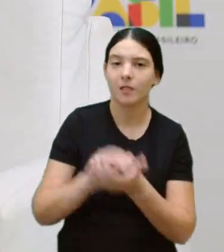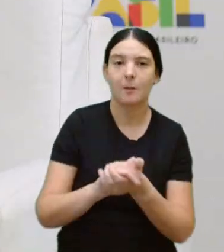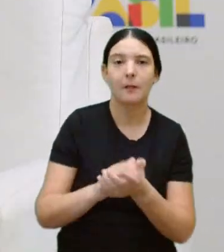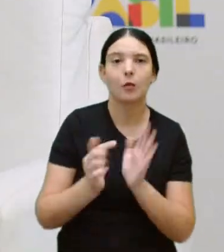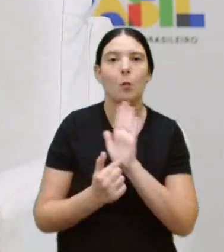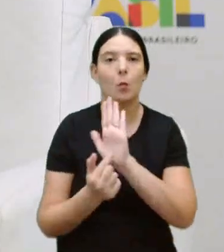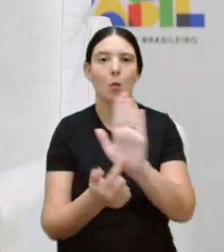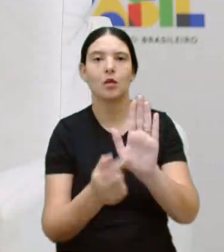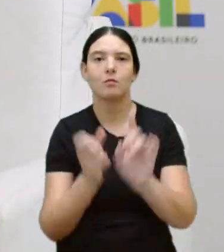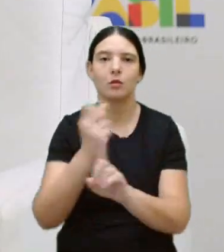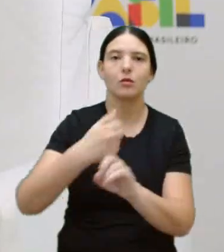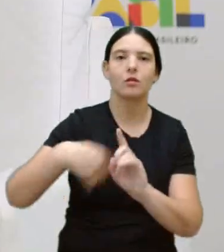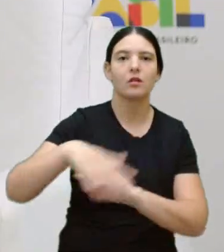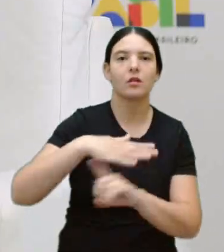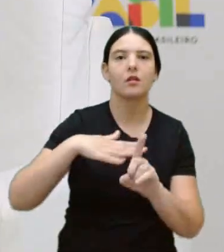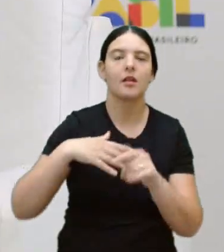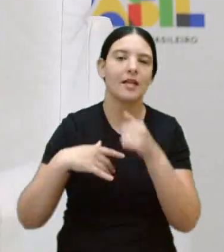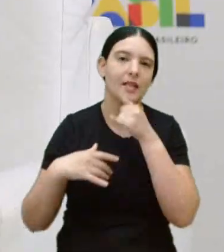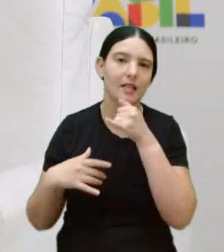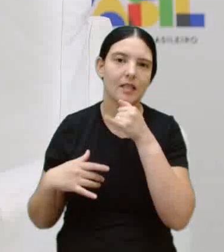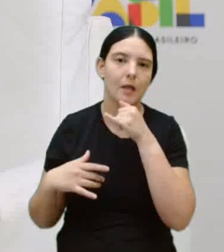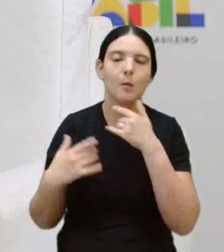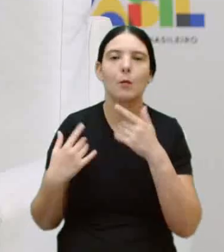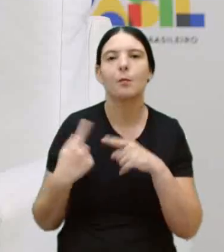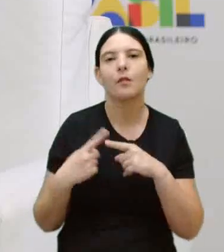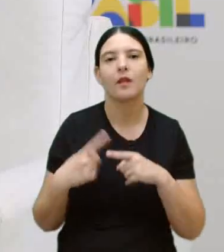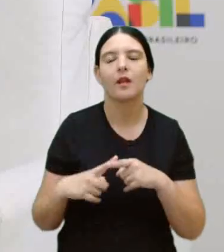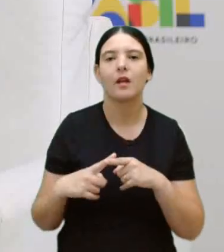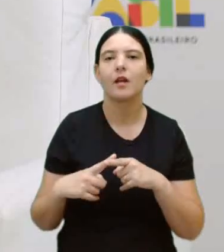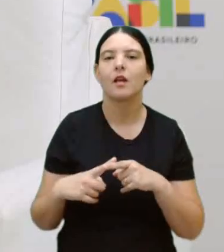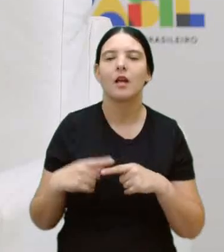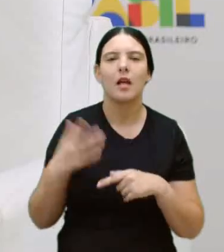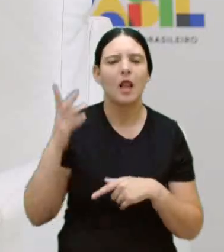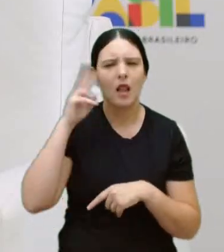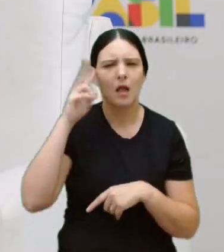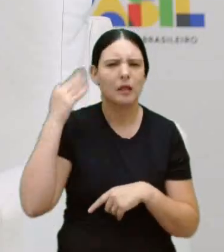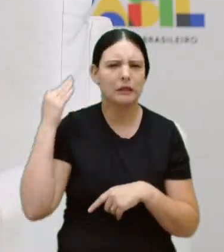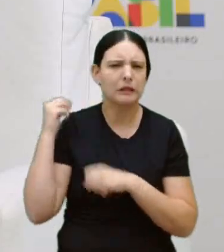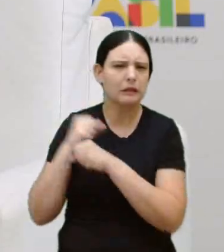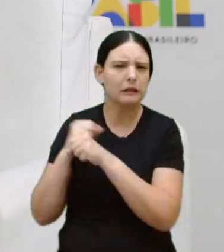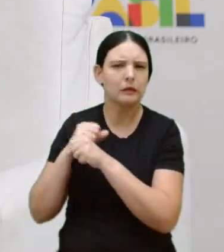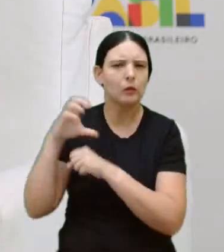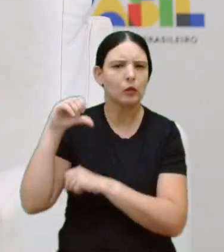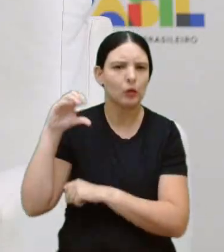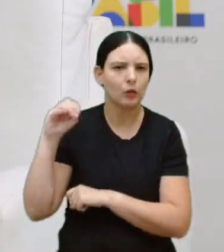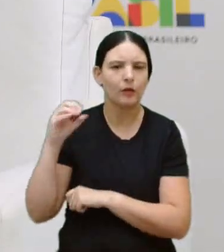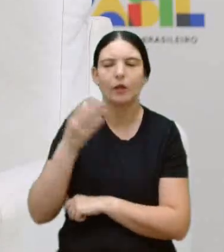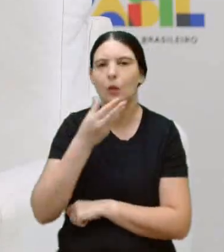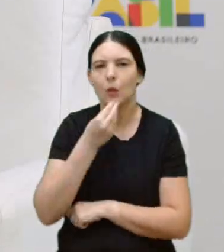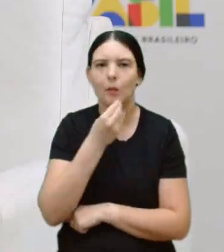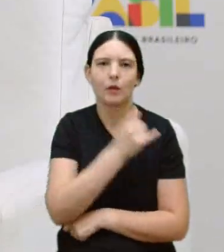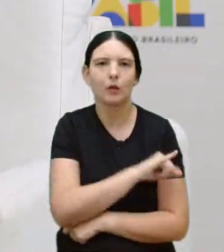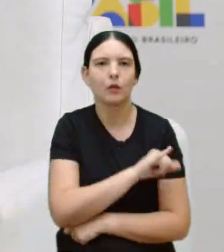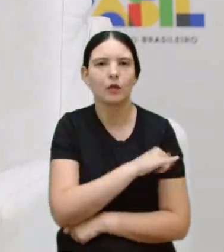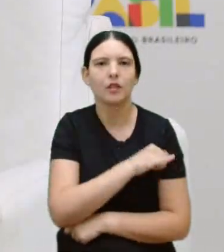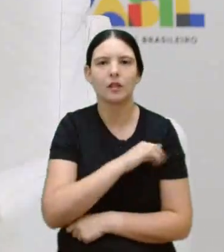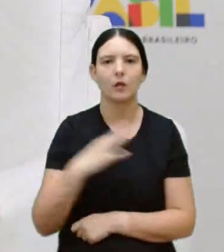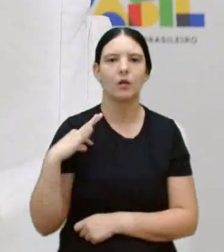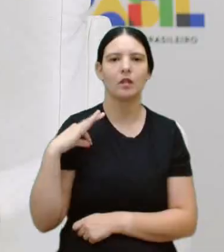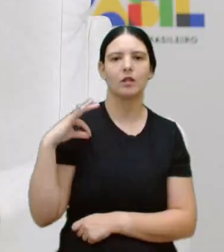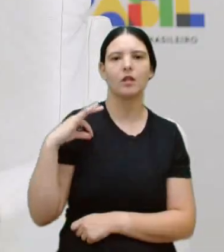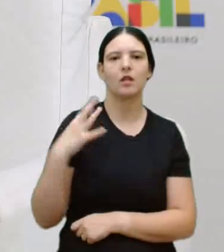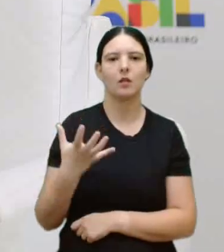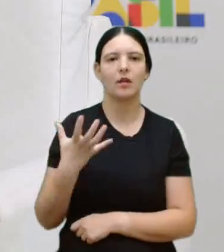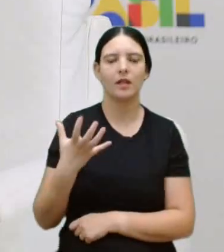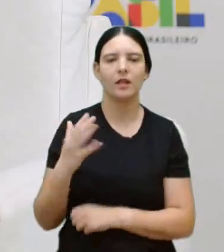exemplo, eu recordo em campanhas políticas nos anos 90, em que um candidato no Rio de Janeiro, a um cargo